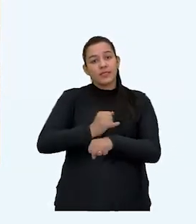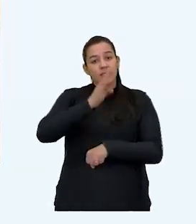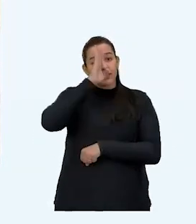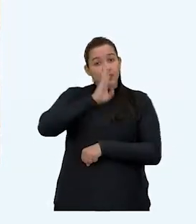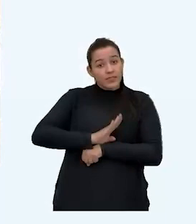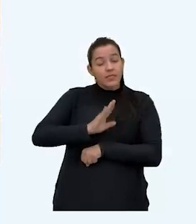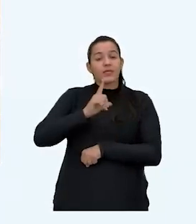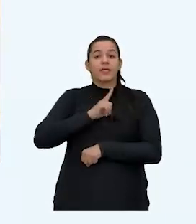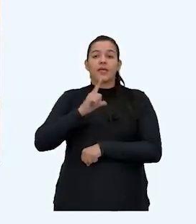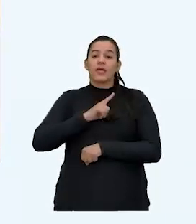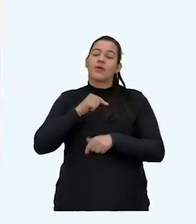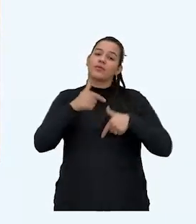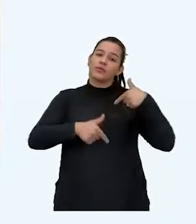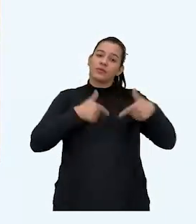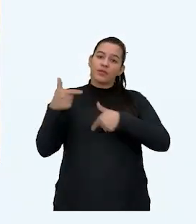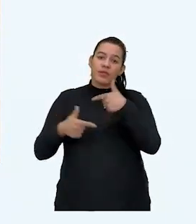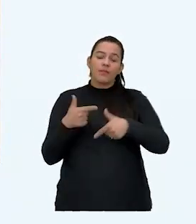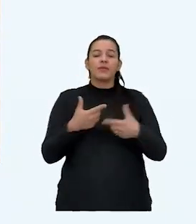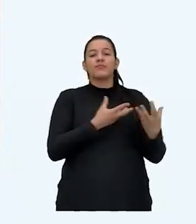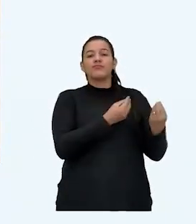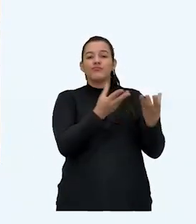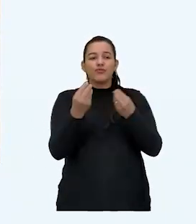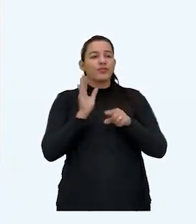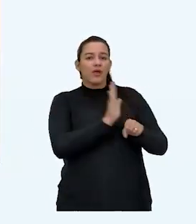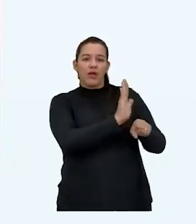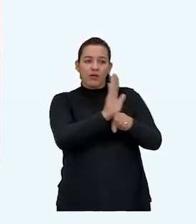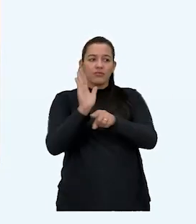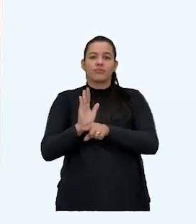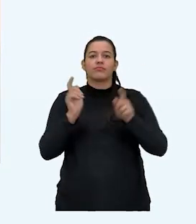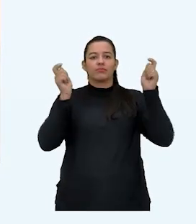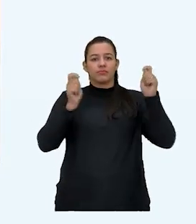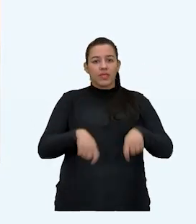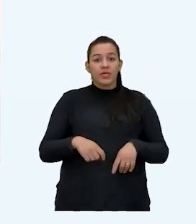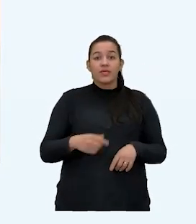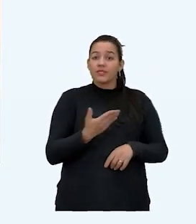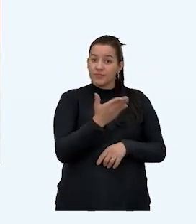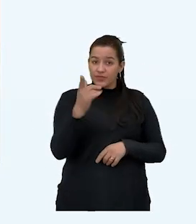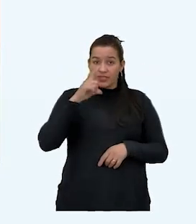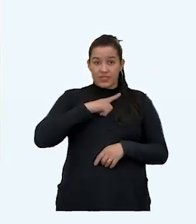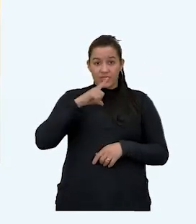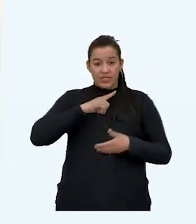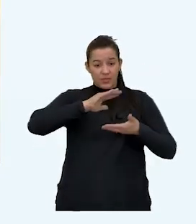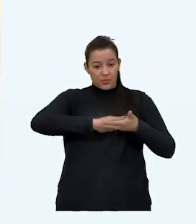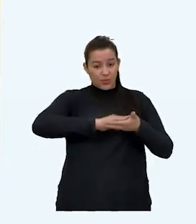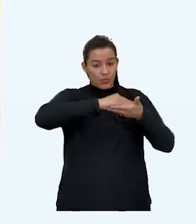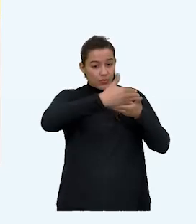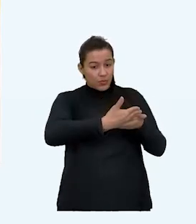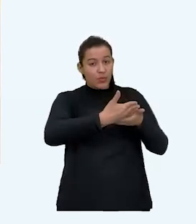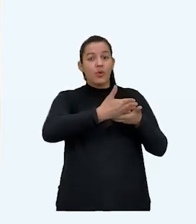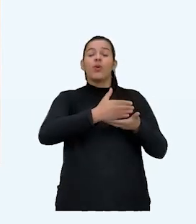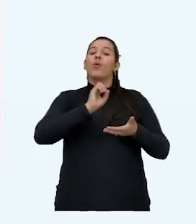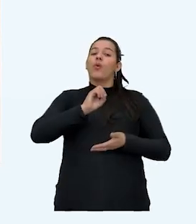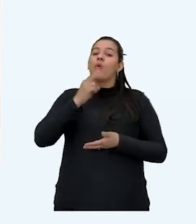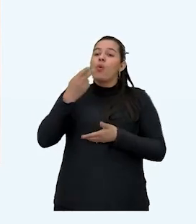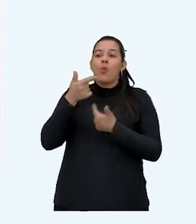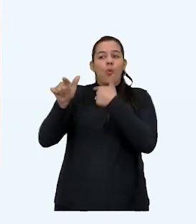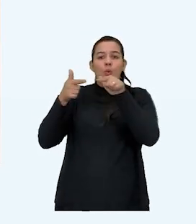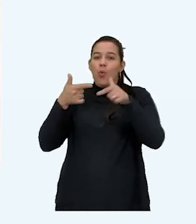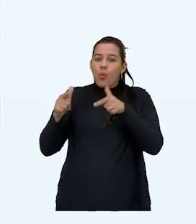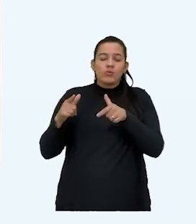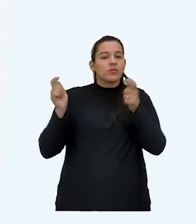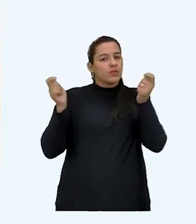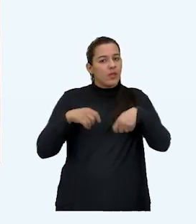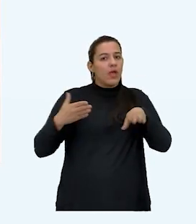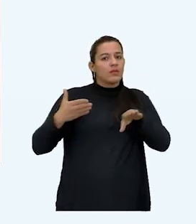um serviço que beneficia muita gente. Quem tem um computador ou equipamento com acesso à internet sem